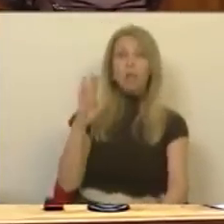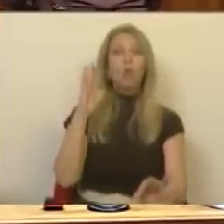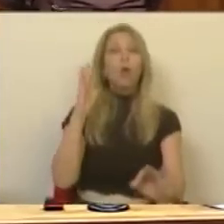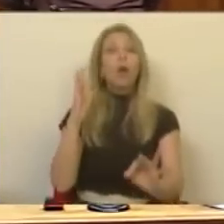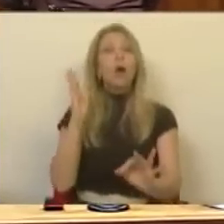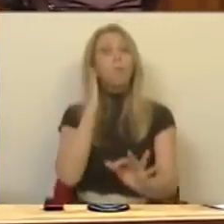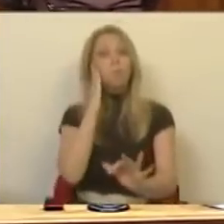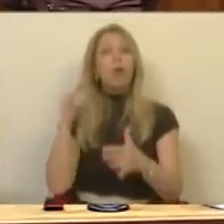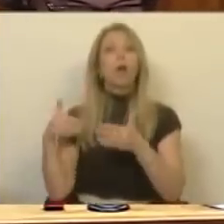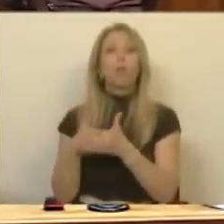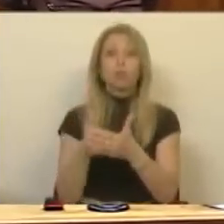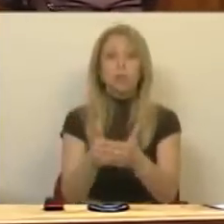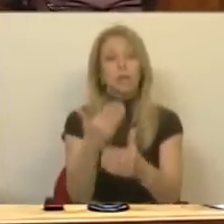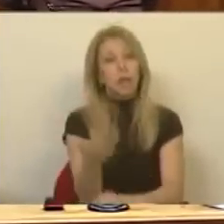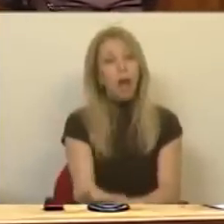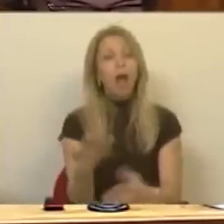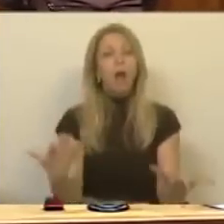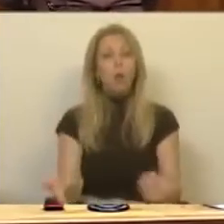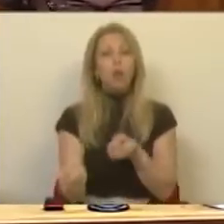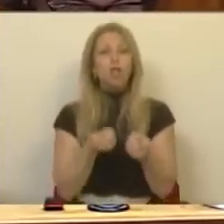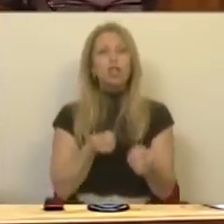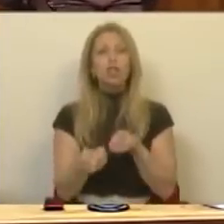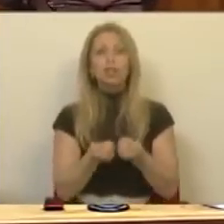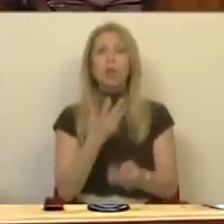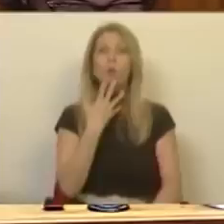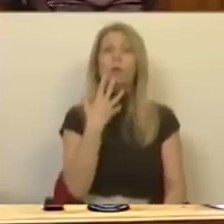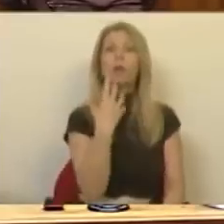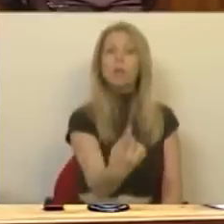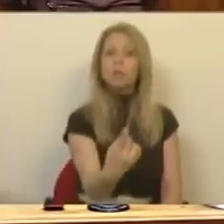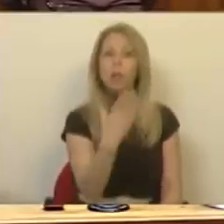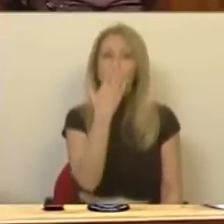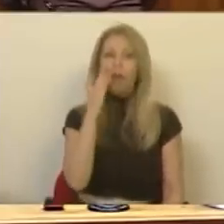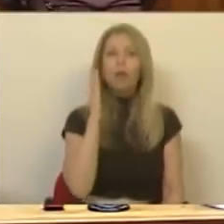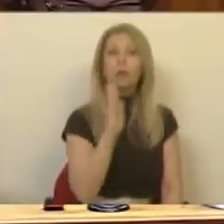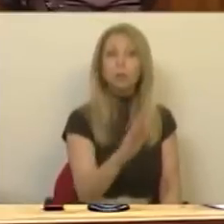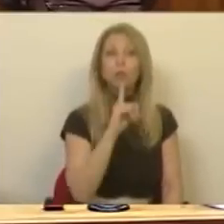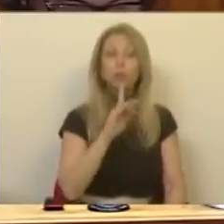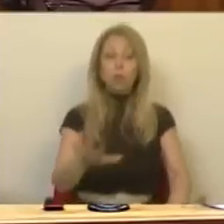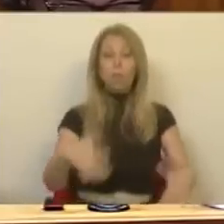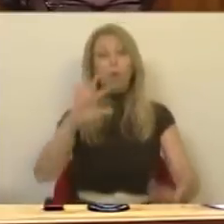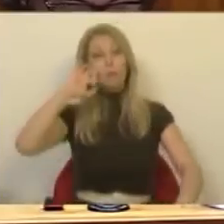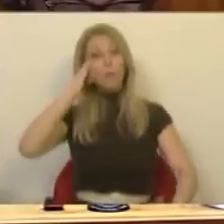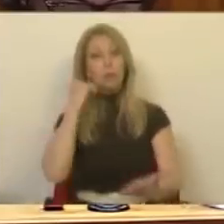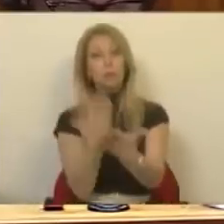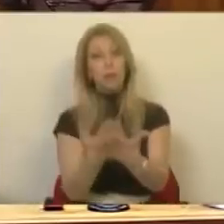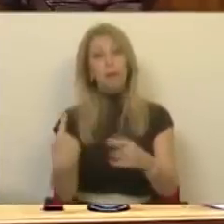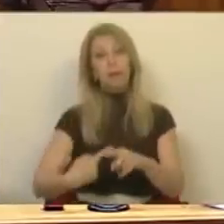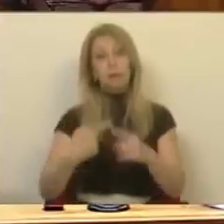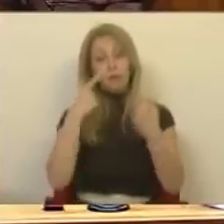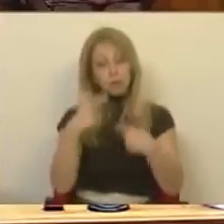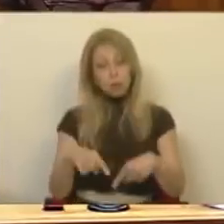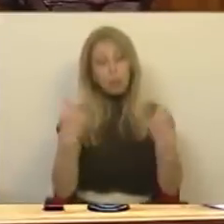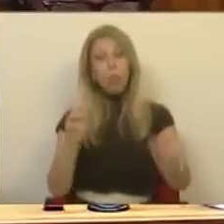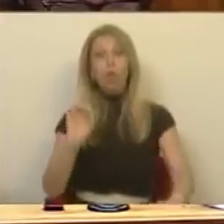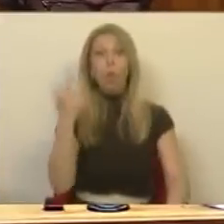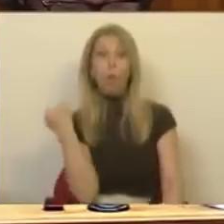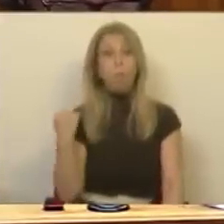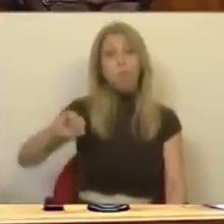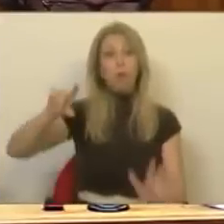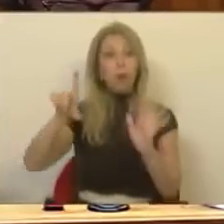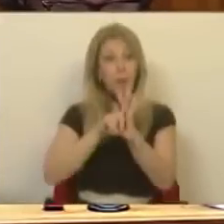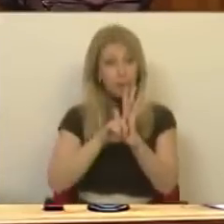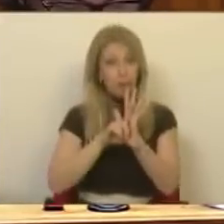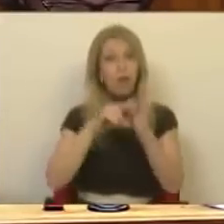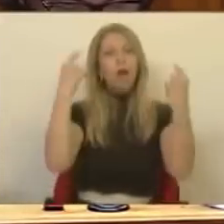relativamente atos de gestão isolados que possam ser dados do interesse público ou que seja um violadores das leis